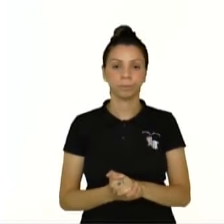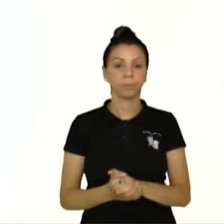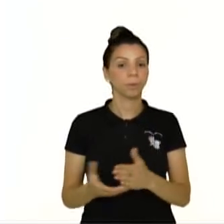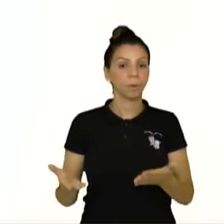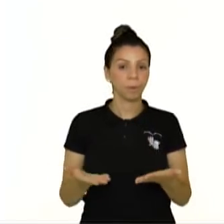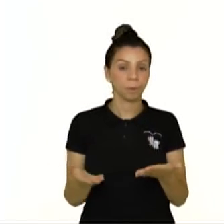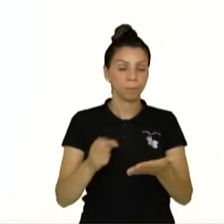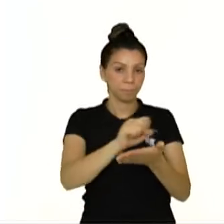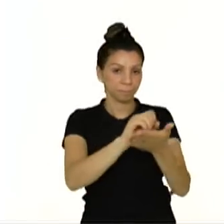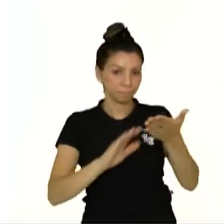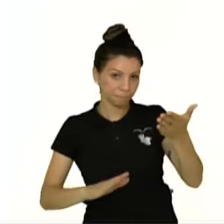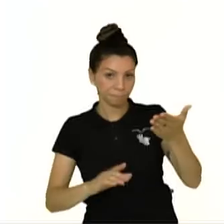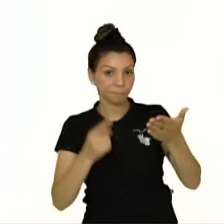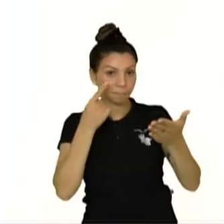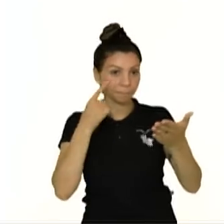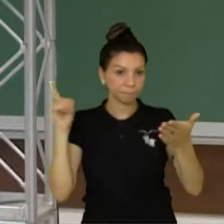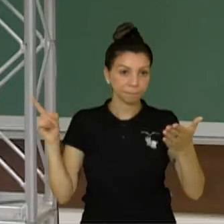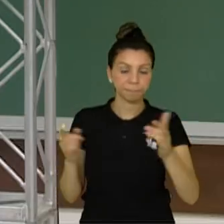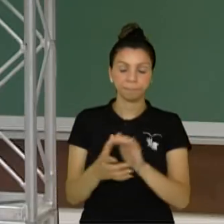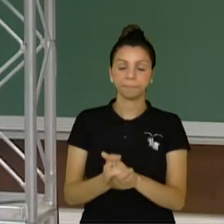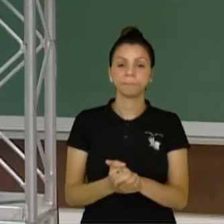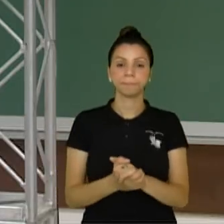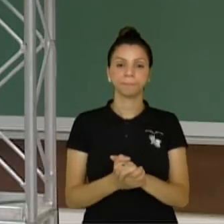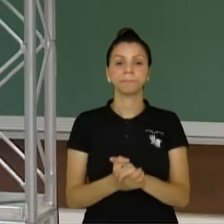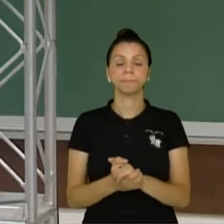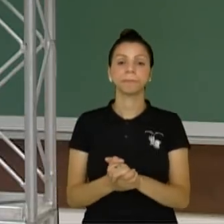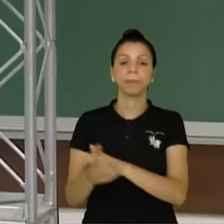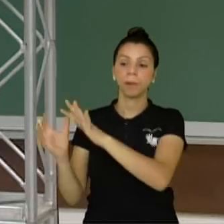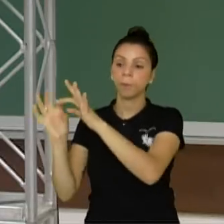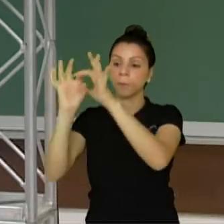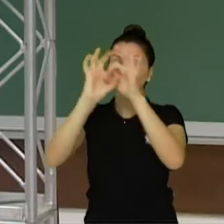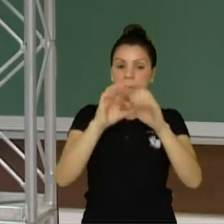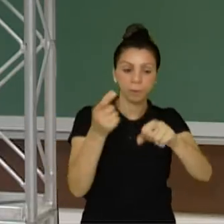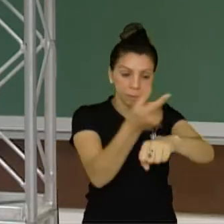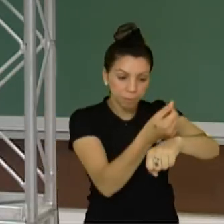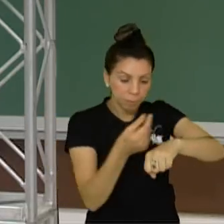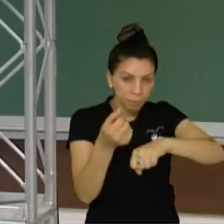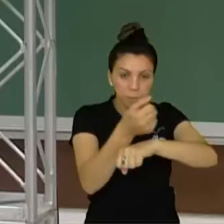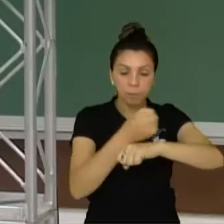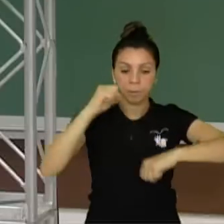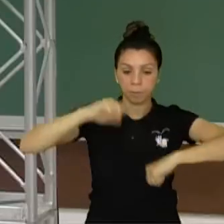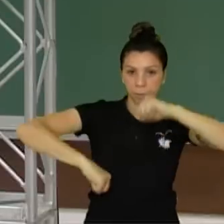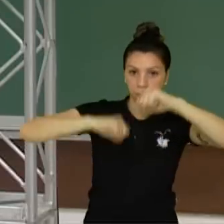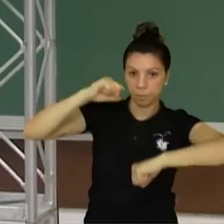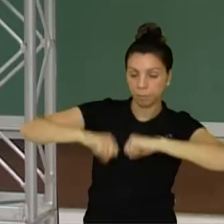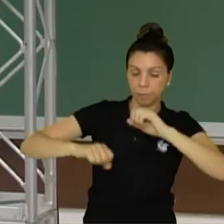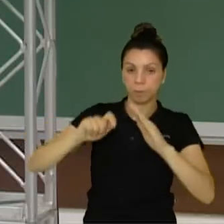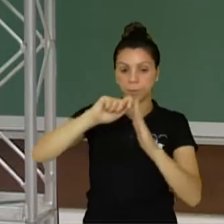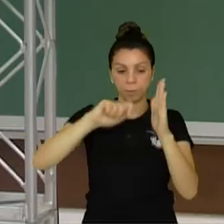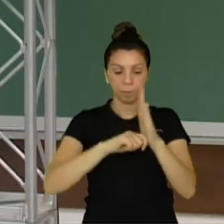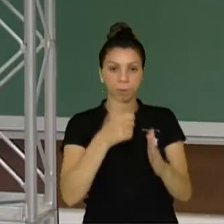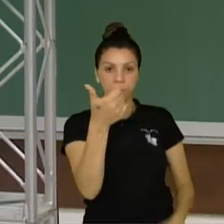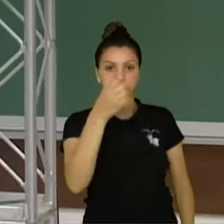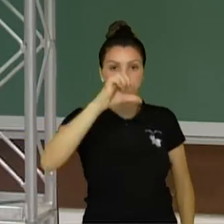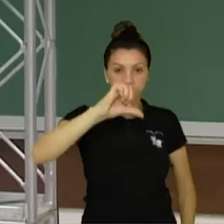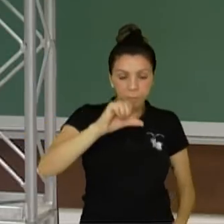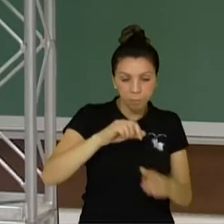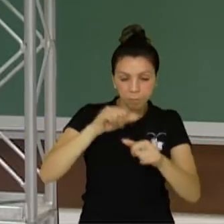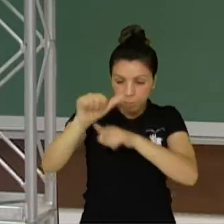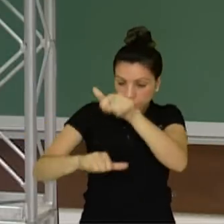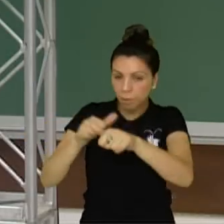uma atividade. Vamos lá? Considerando o contexto do capitalismo industrial na transição do século XIX para o